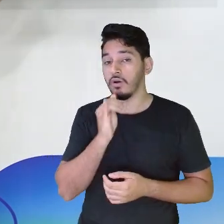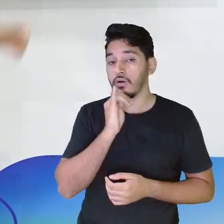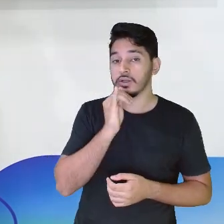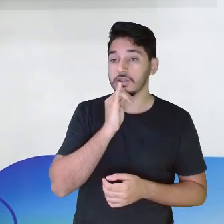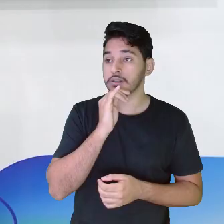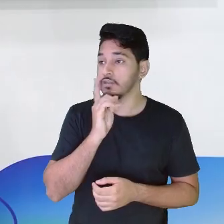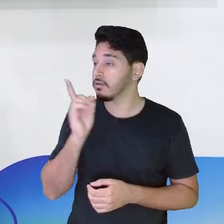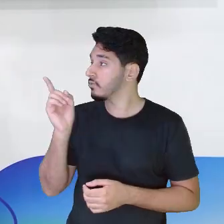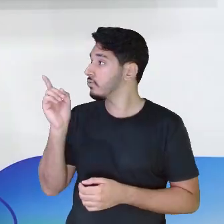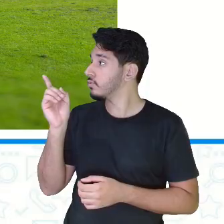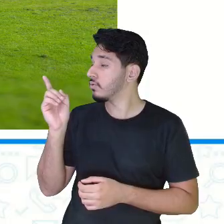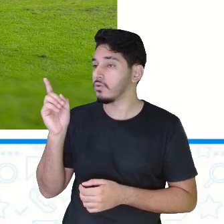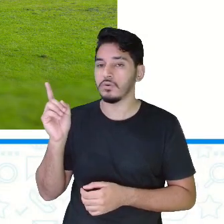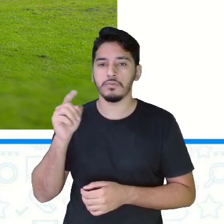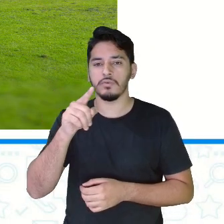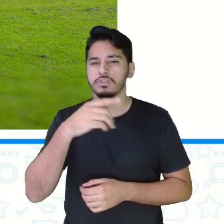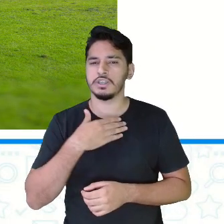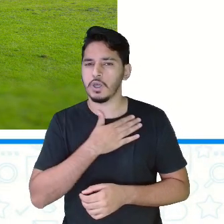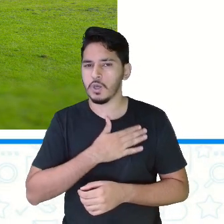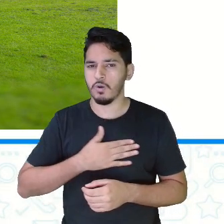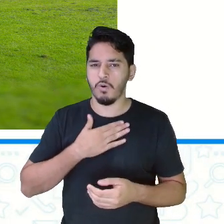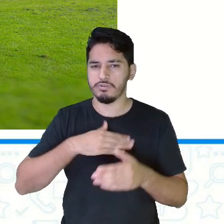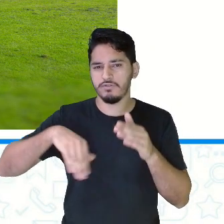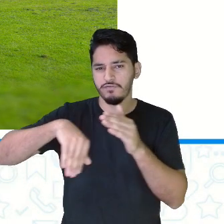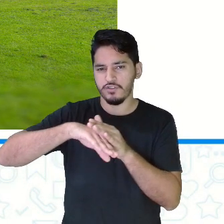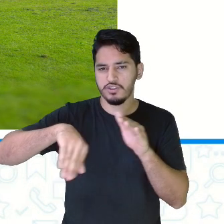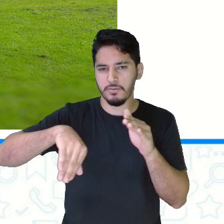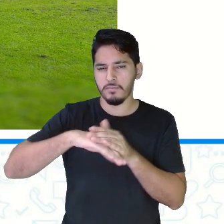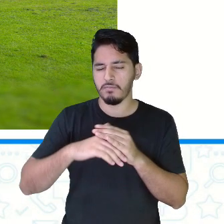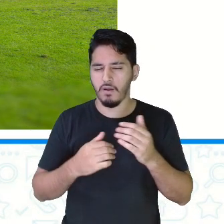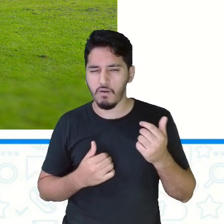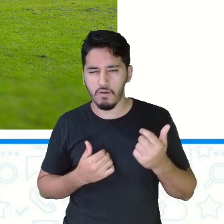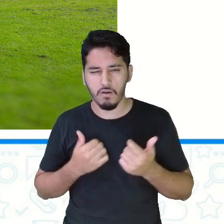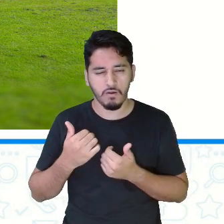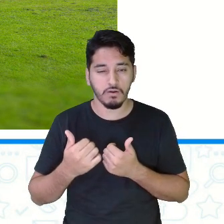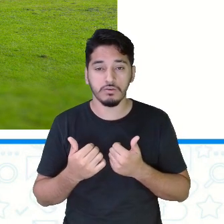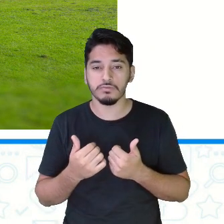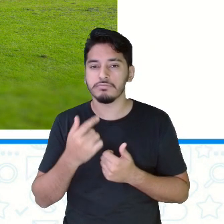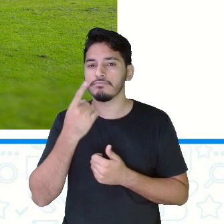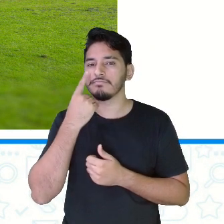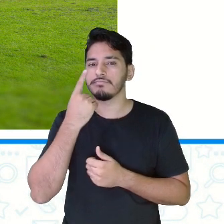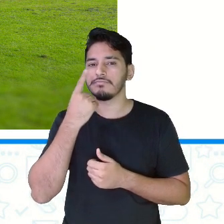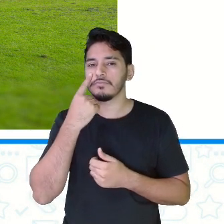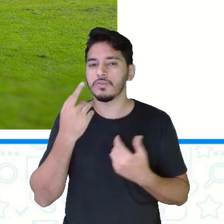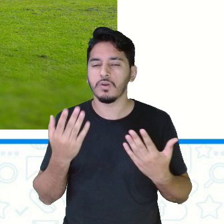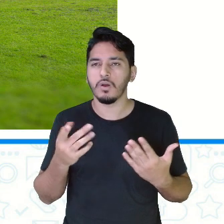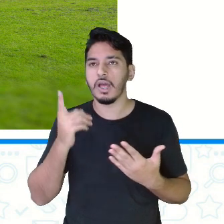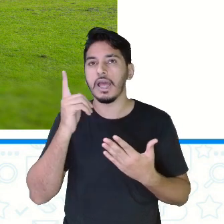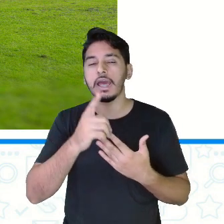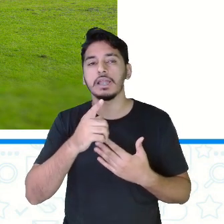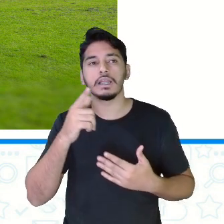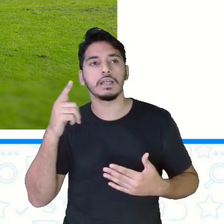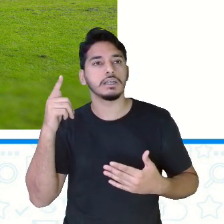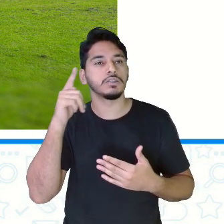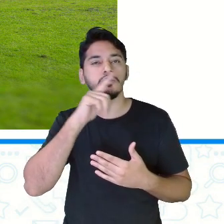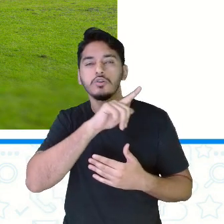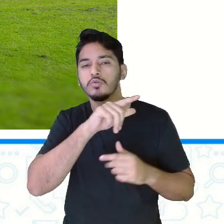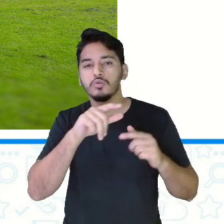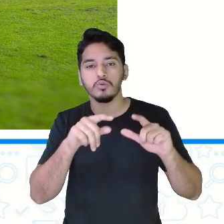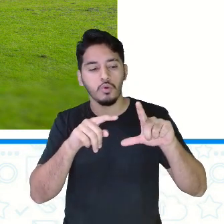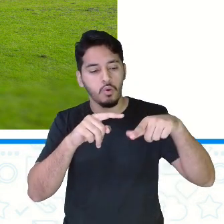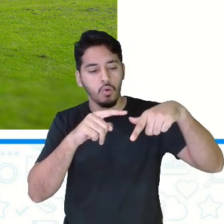dei. Um exemplo para quem gosta de futebol, né? Eita, que ele acertou o gol